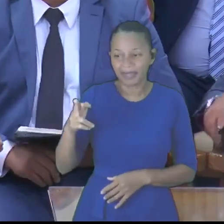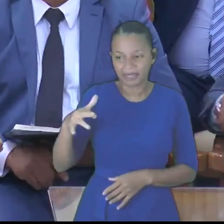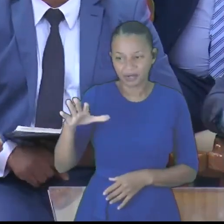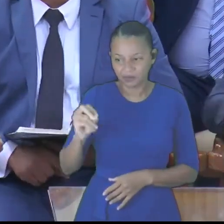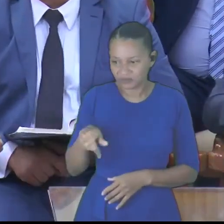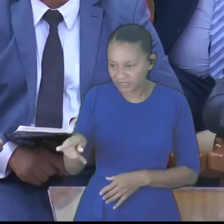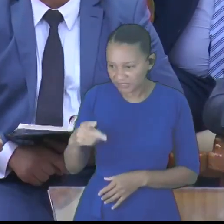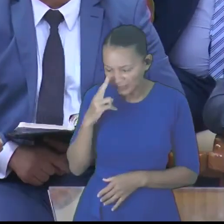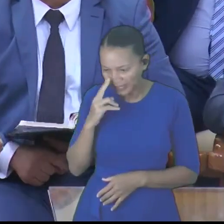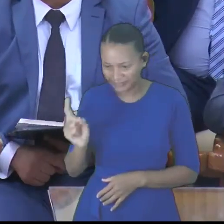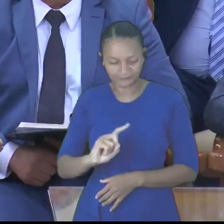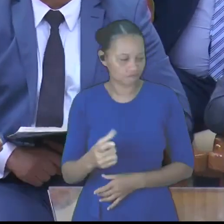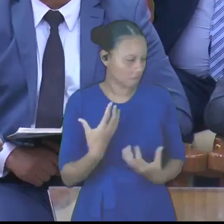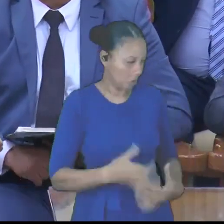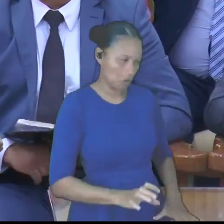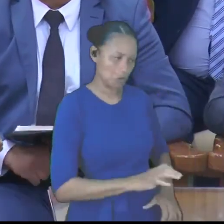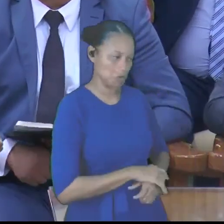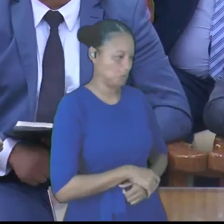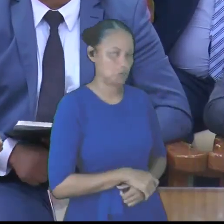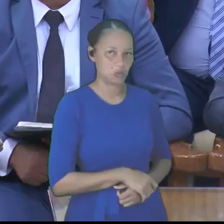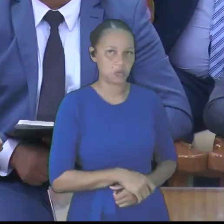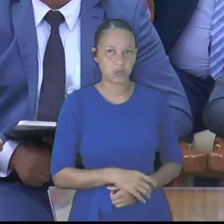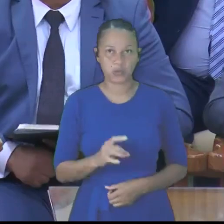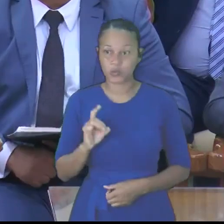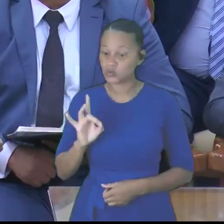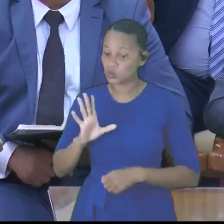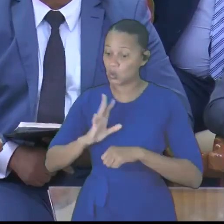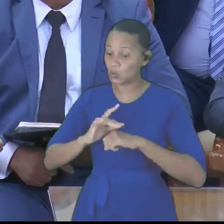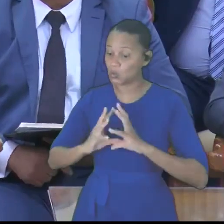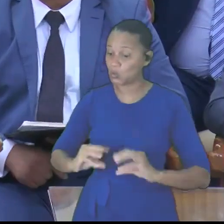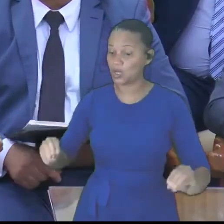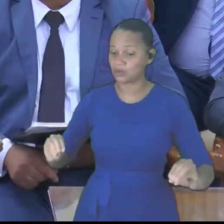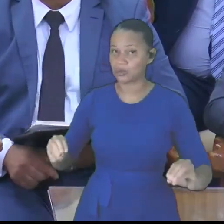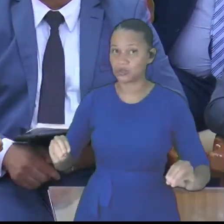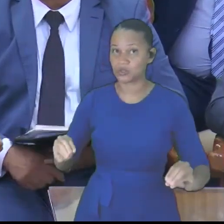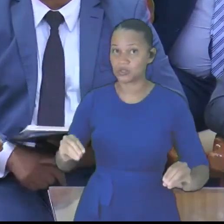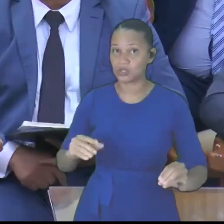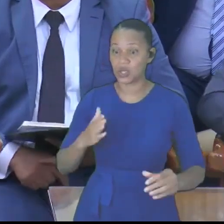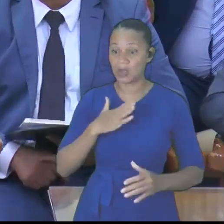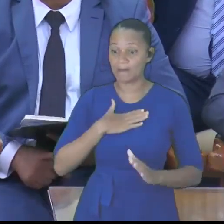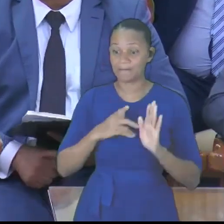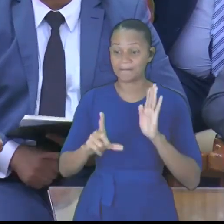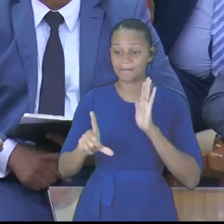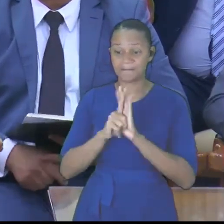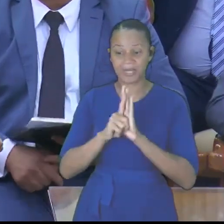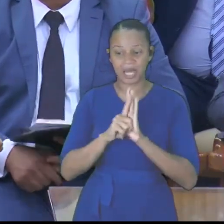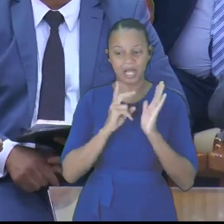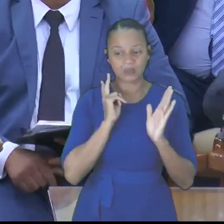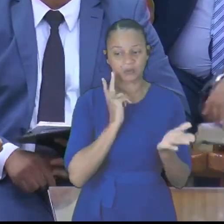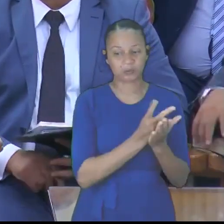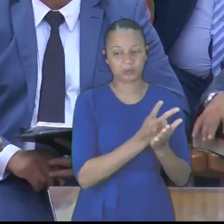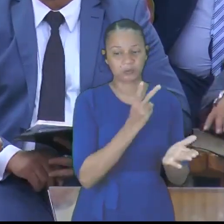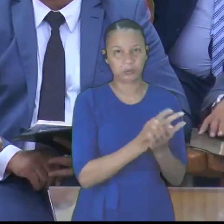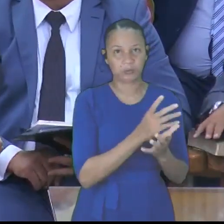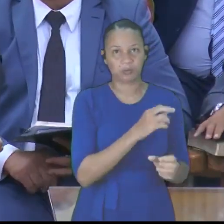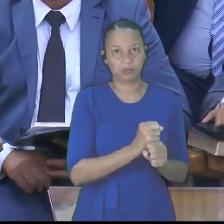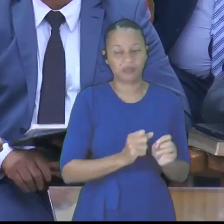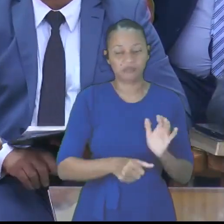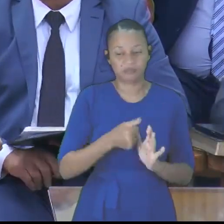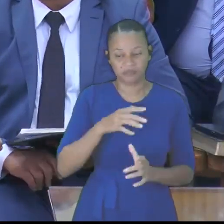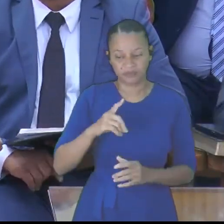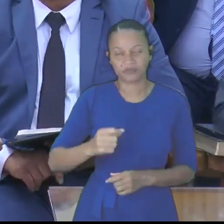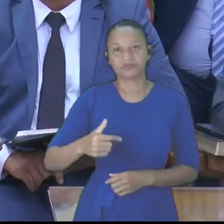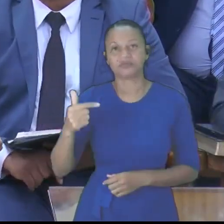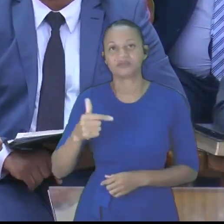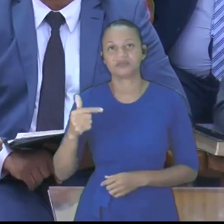ser crente? Eu disse, quero não. Eu vim ser curado. A minha lei eu não deixo. Na primeira noite. Quando foi